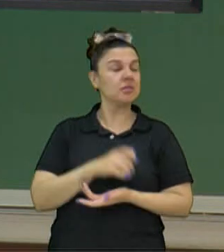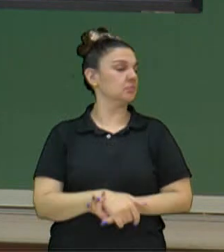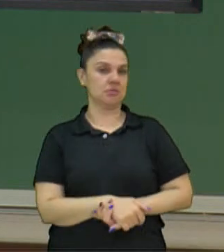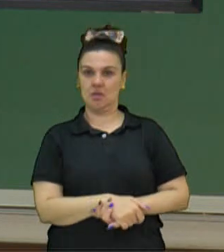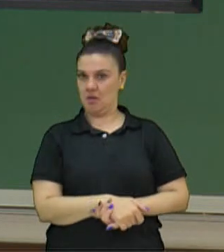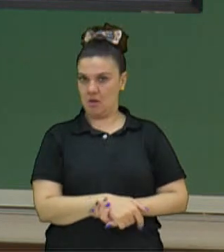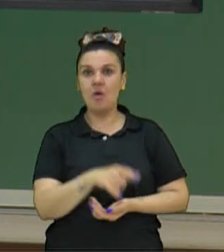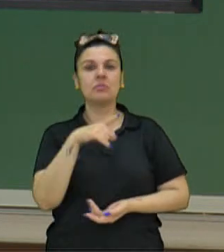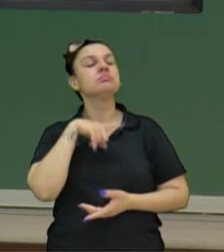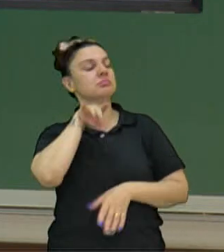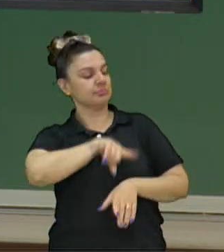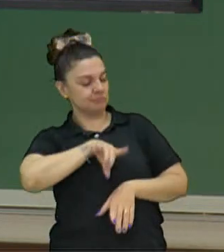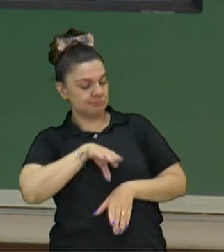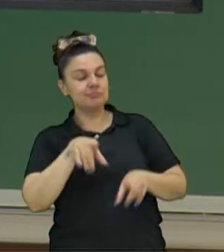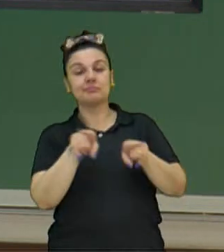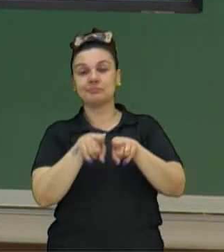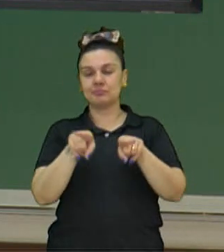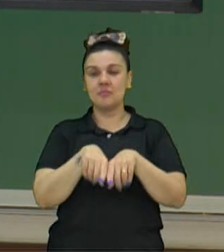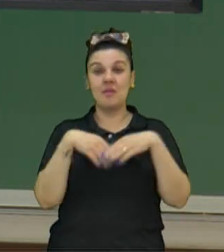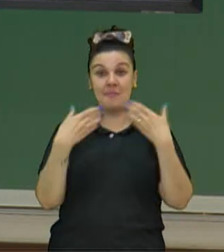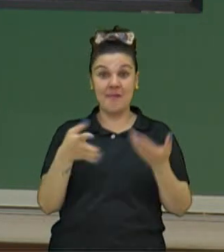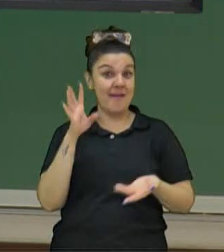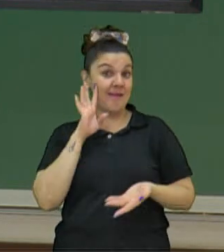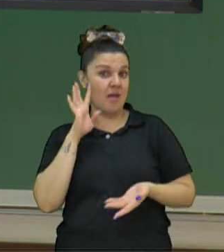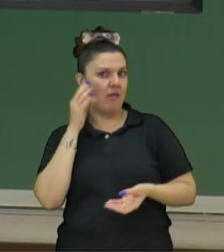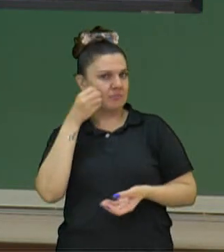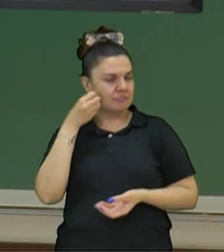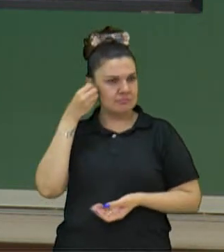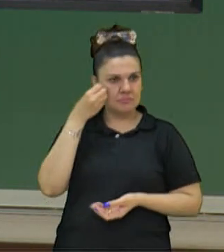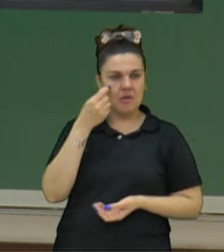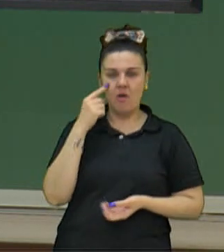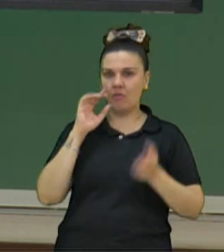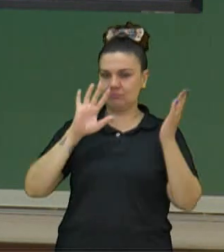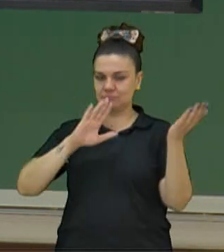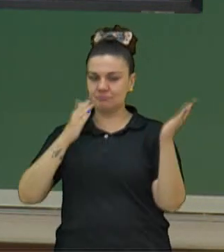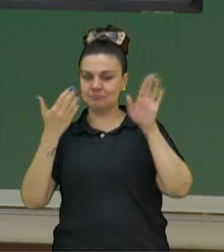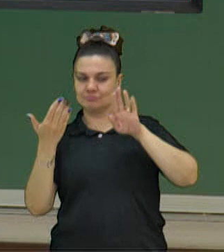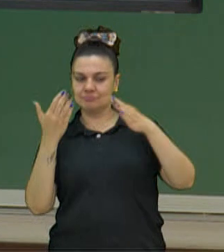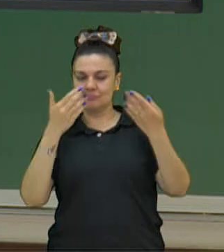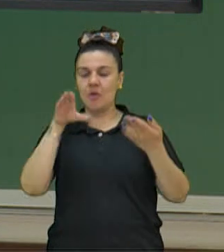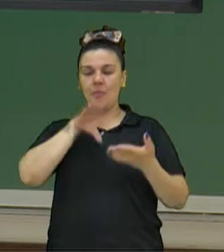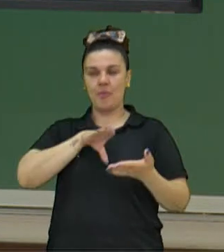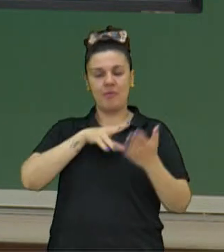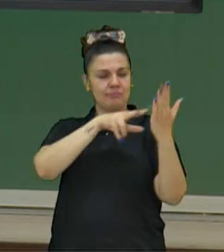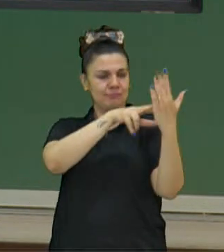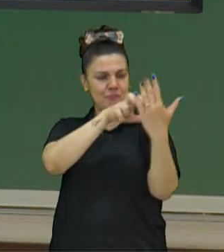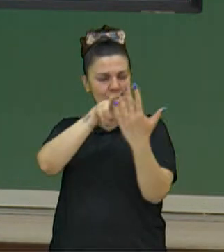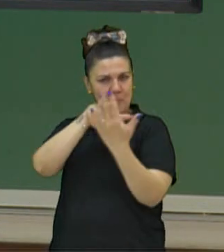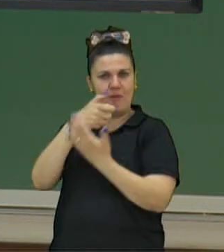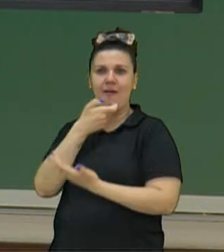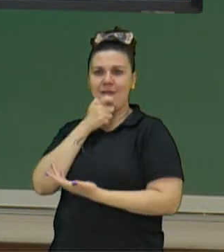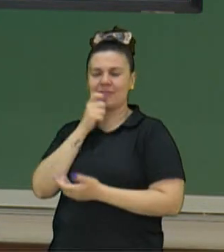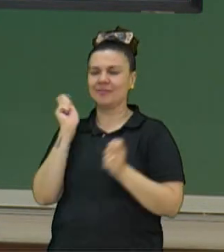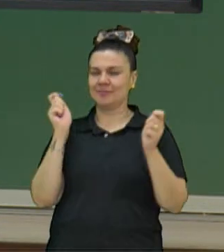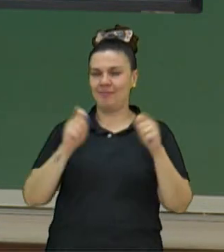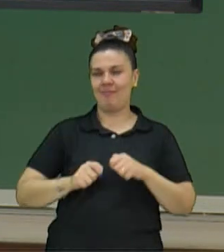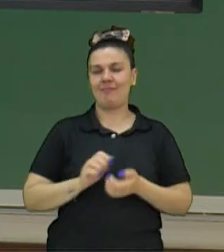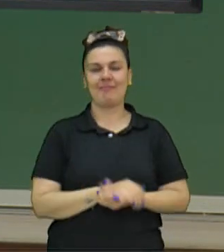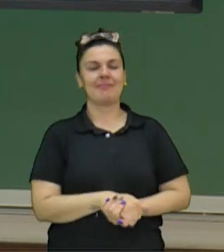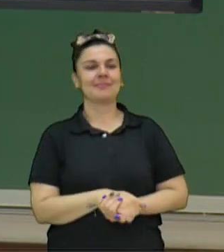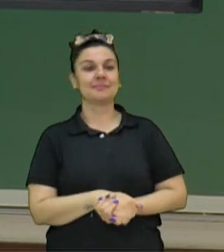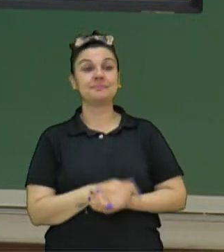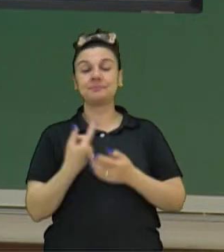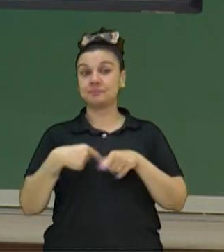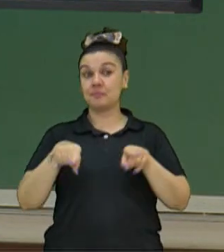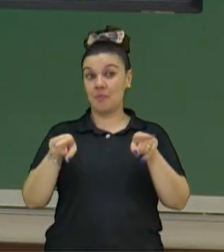tem as historinhas em português também. Mas é legal aqui, olha que legal. Você vai já treinando, adquirindo vocabulário, uma maneira bem legal. Nós